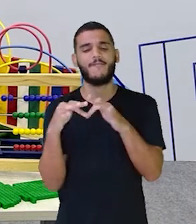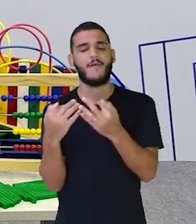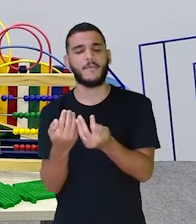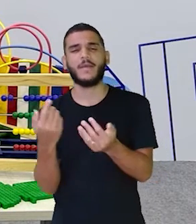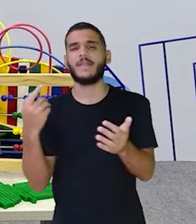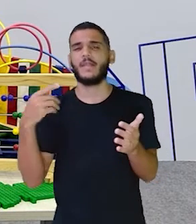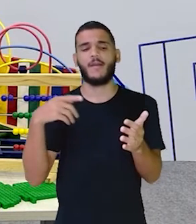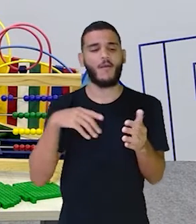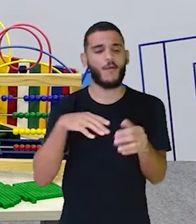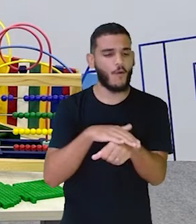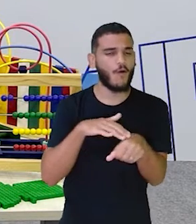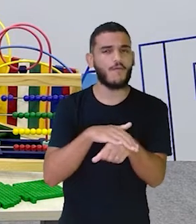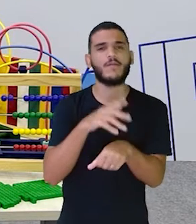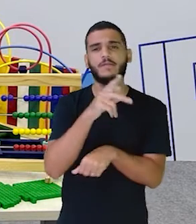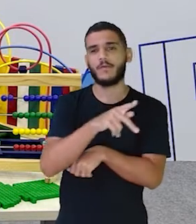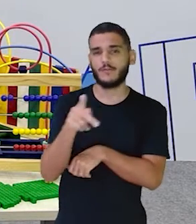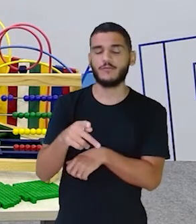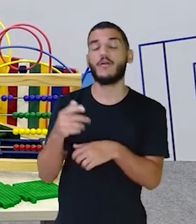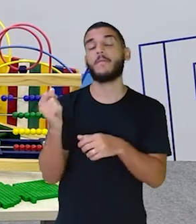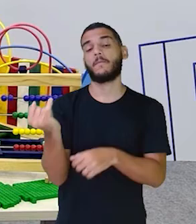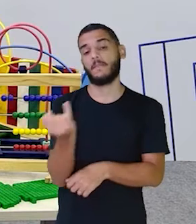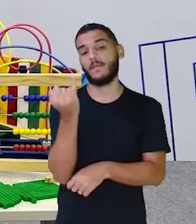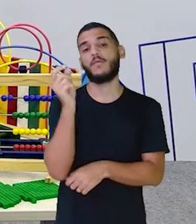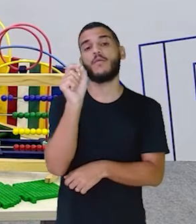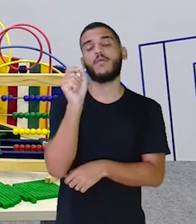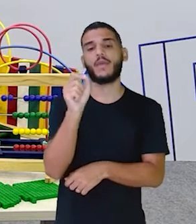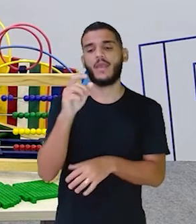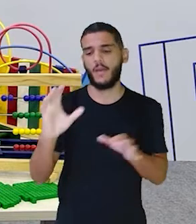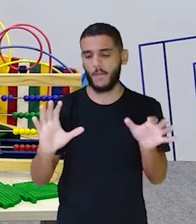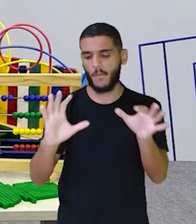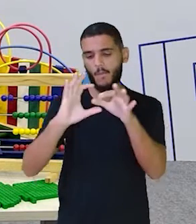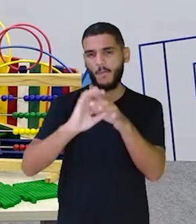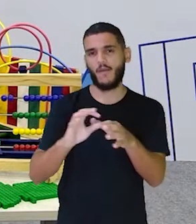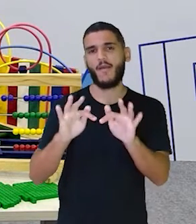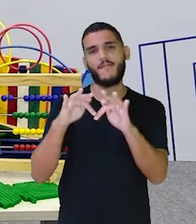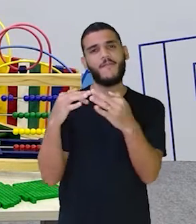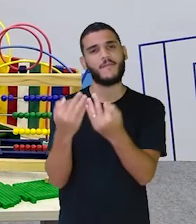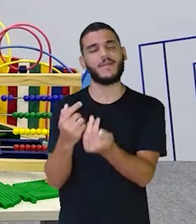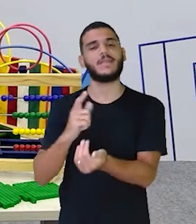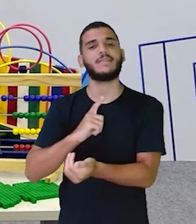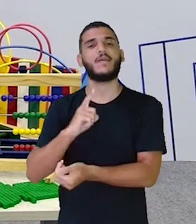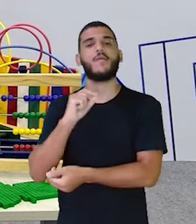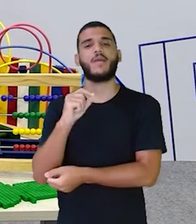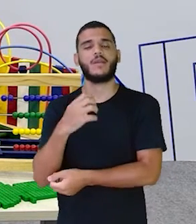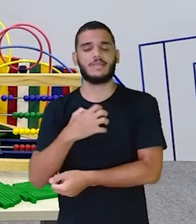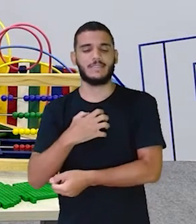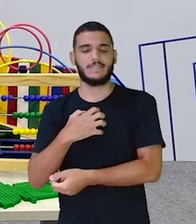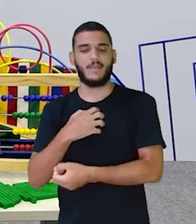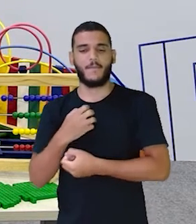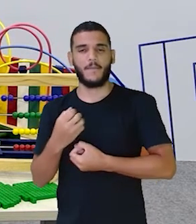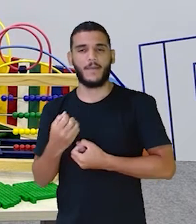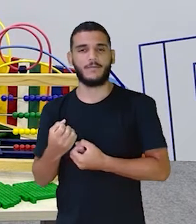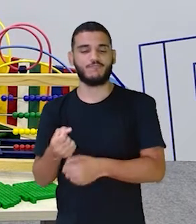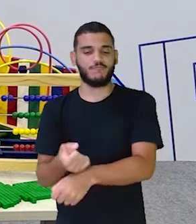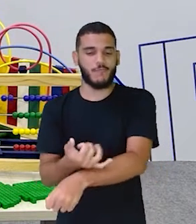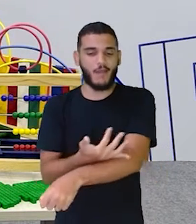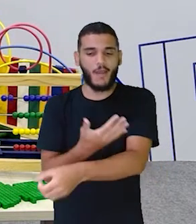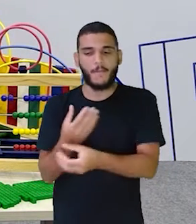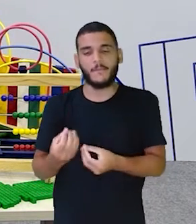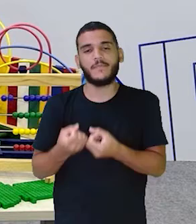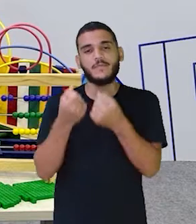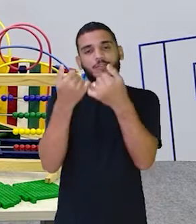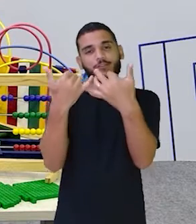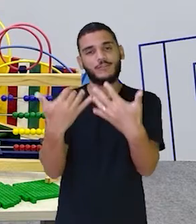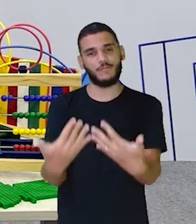por isso que é tão importante a parceria com a família, porque a família traz esse sentimento que gerou no estudante enquanto